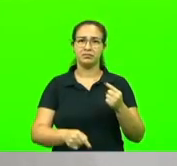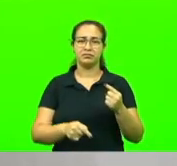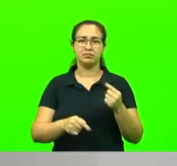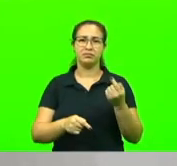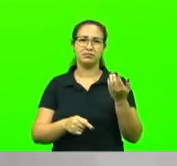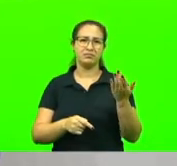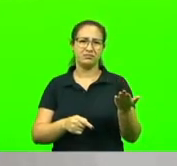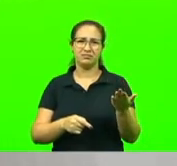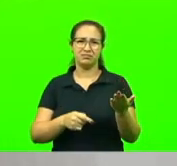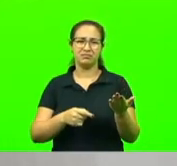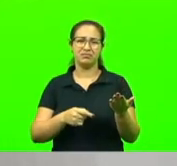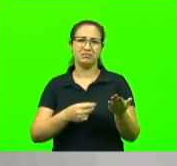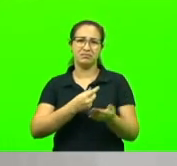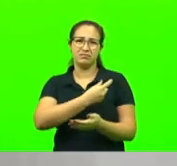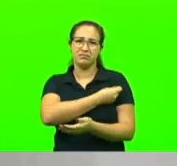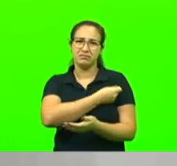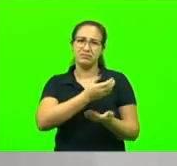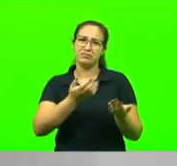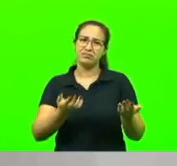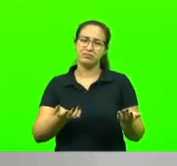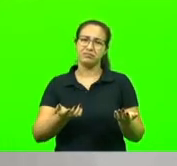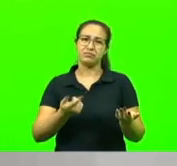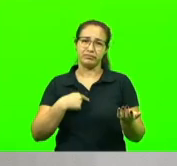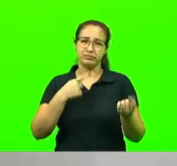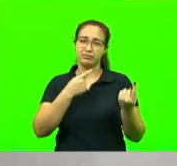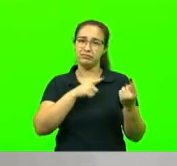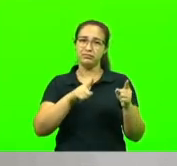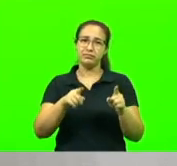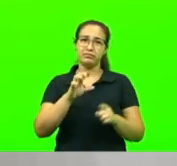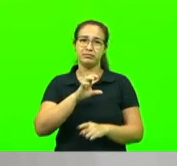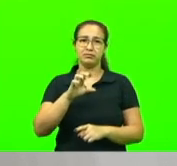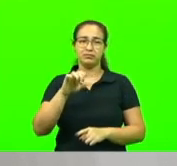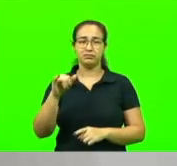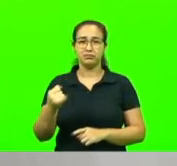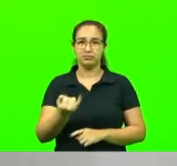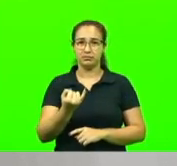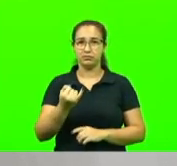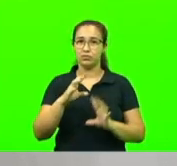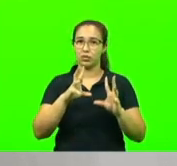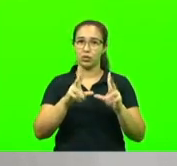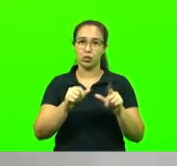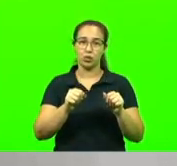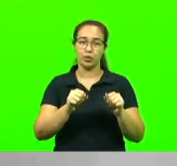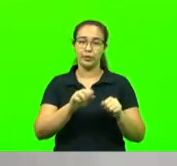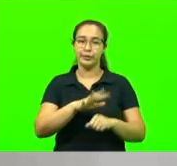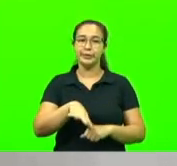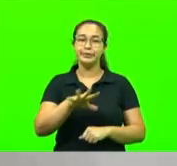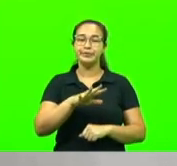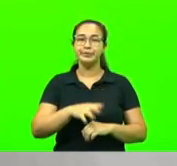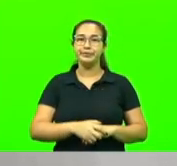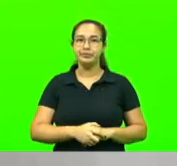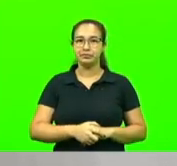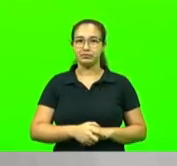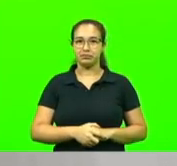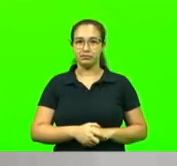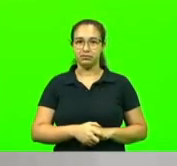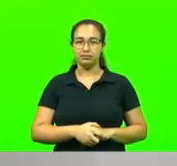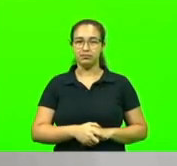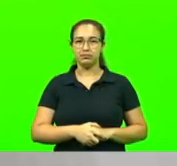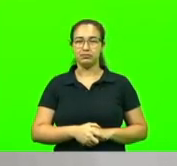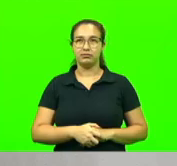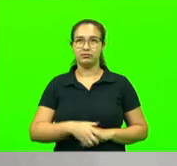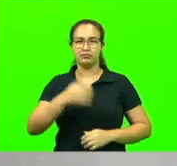Catarina, ela foi rejeitada na CCJ por unanimidade. E os argumentos